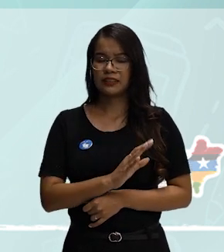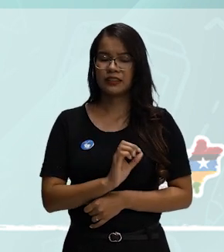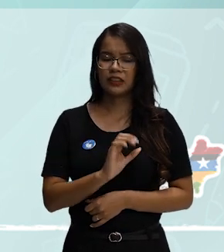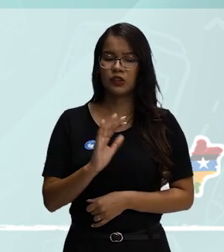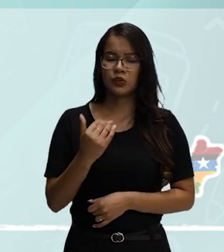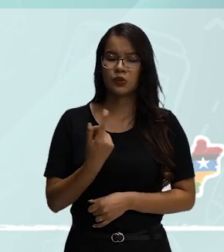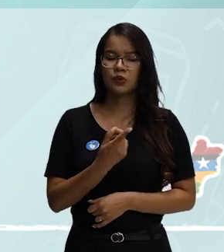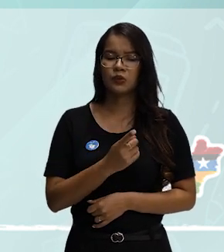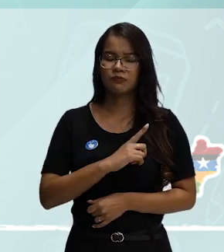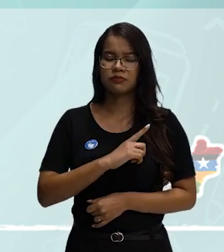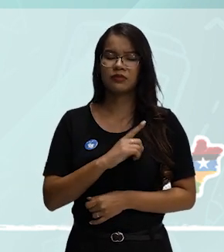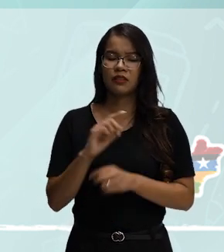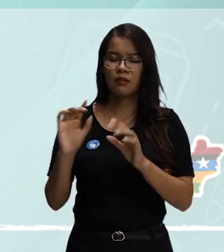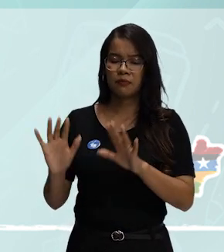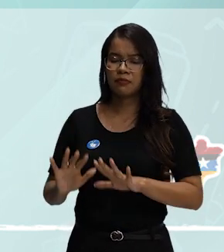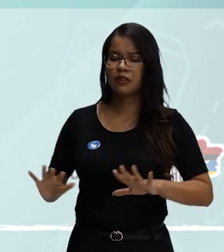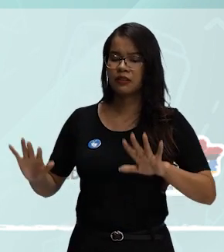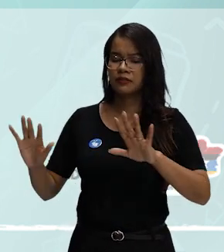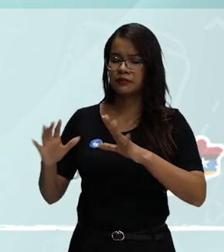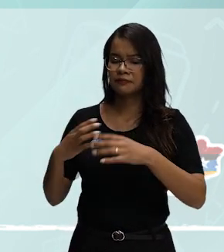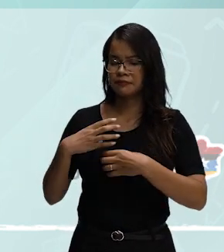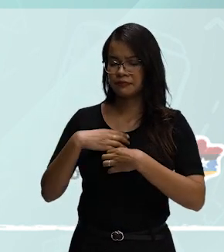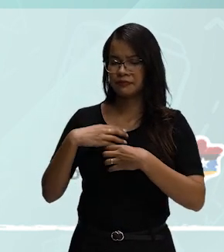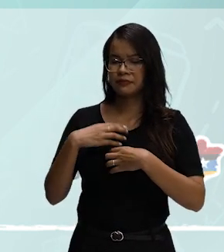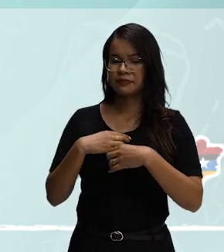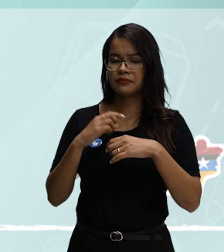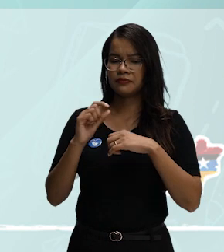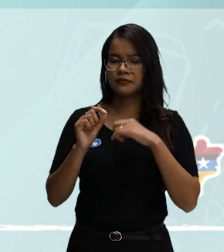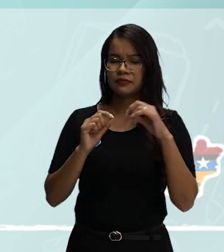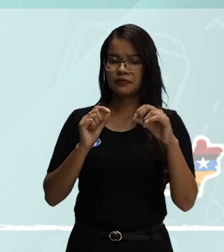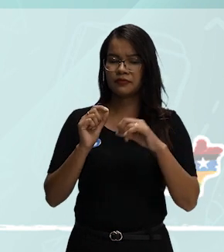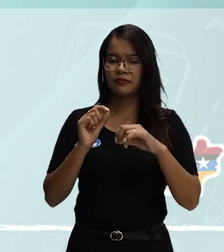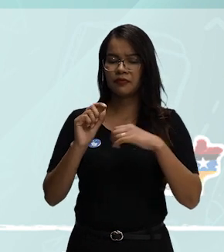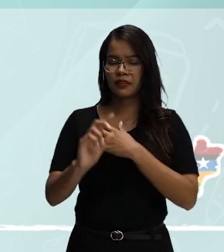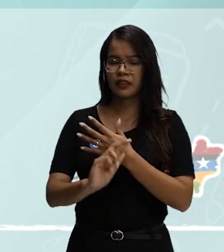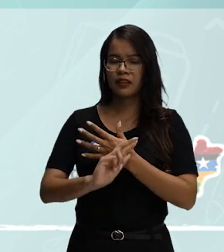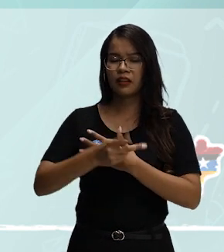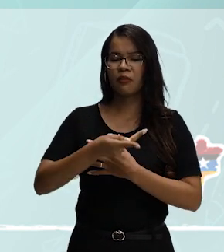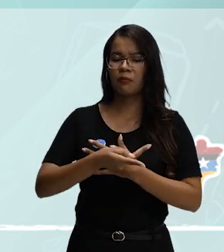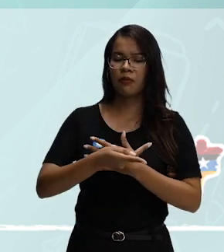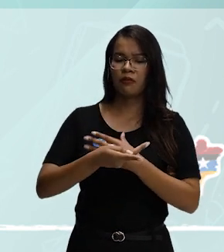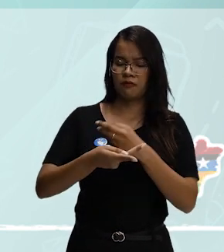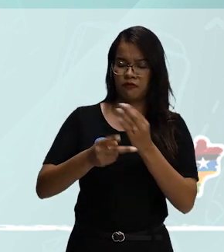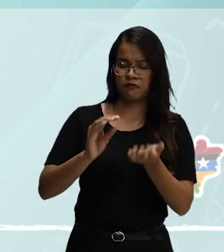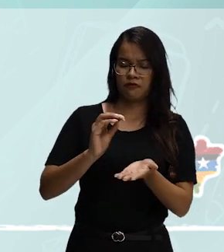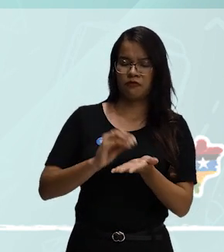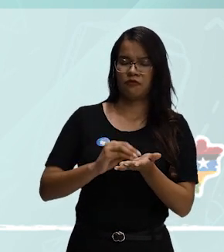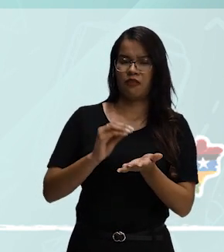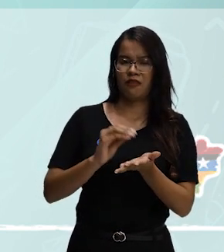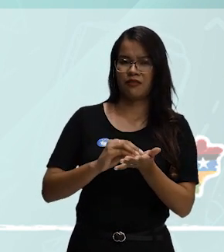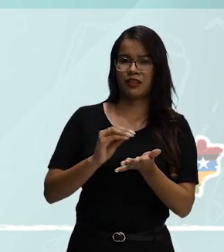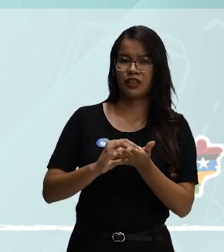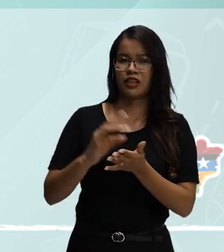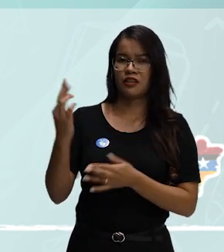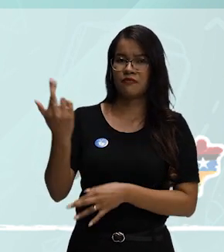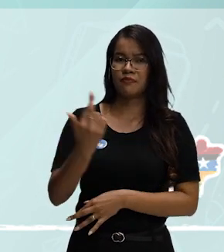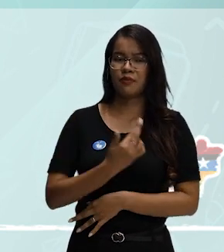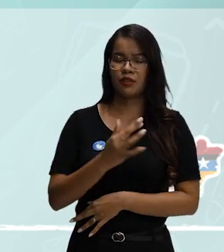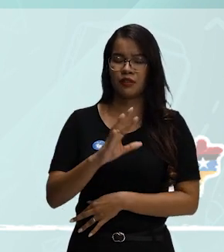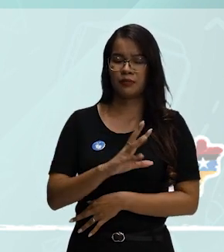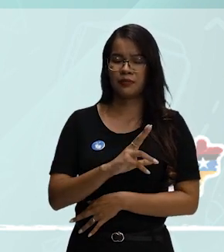ambientam para esse sentimento, que é consequência de uma desilusão amorosa. Ó. Volve ao amante os olhos por